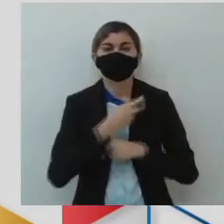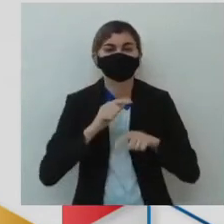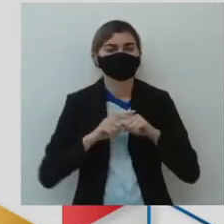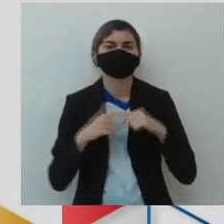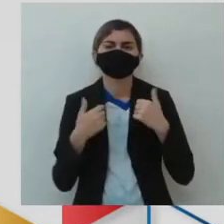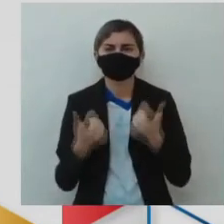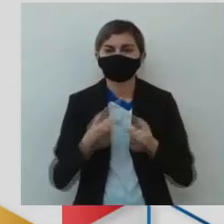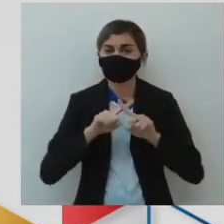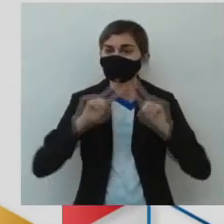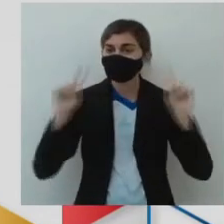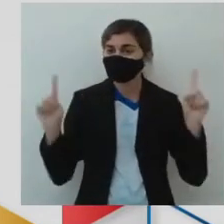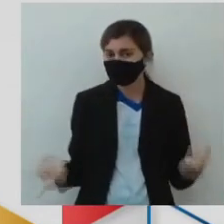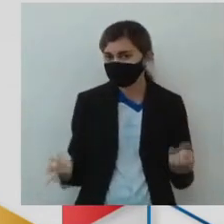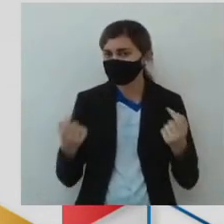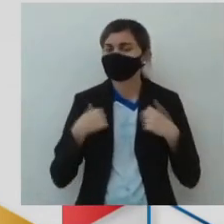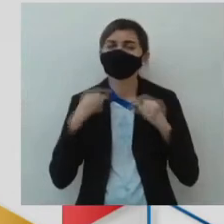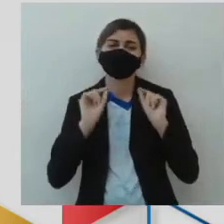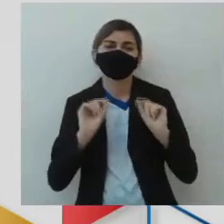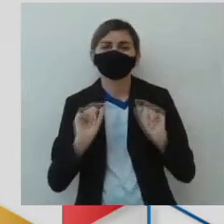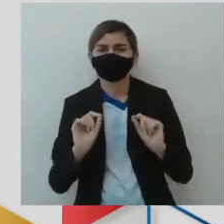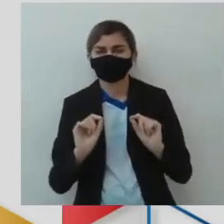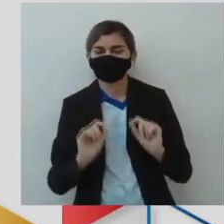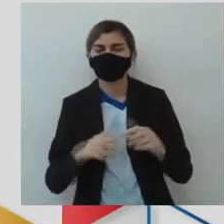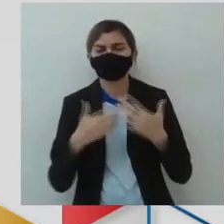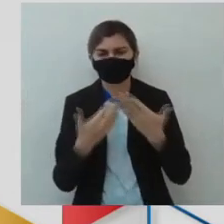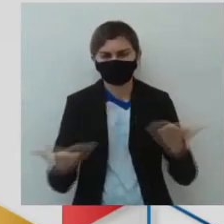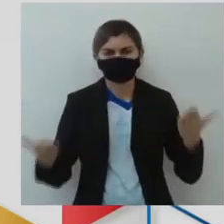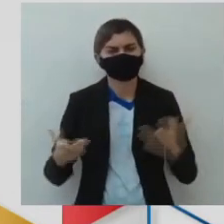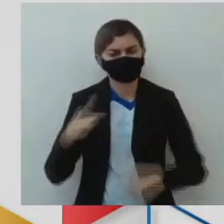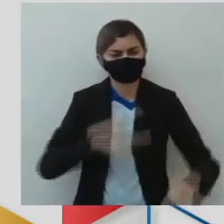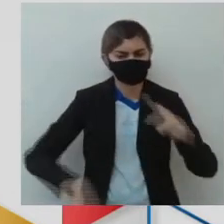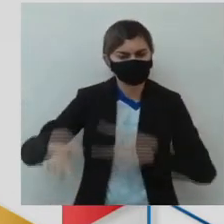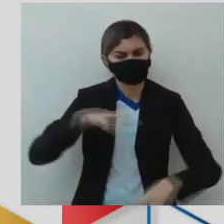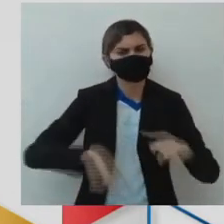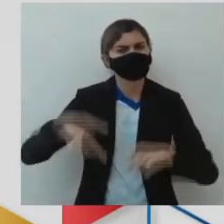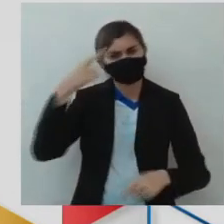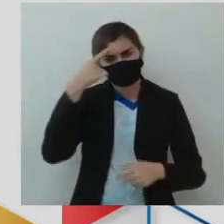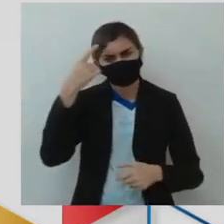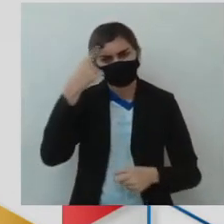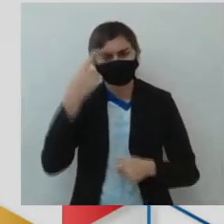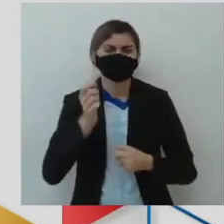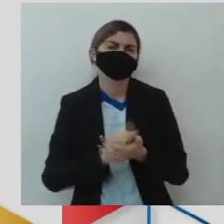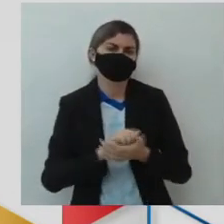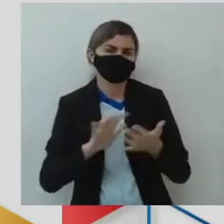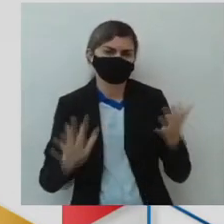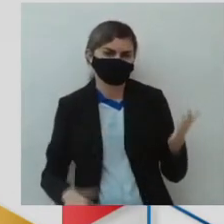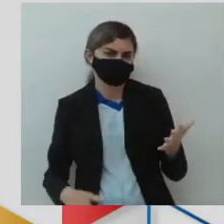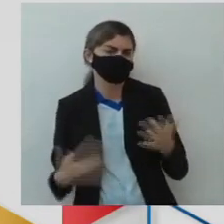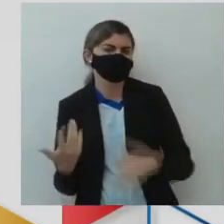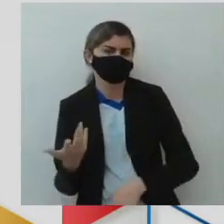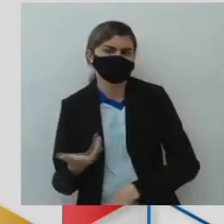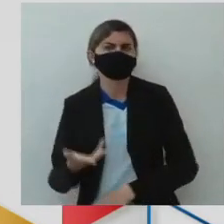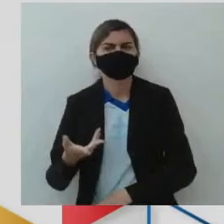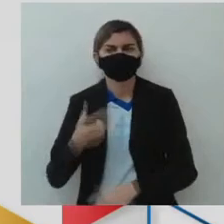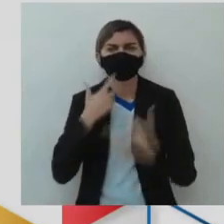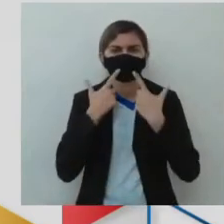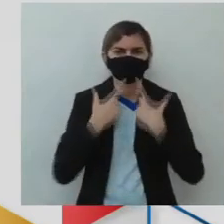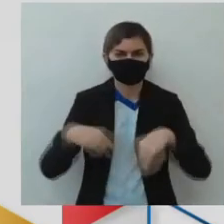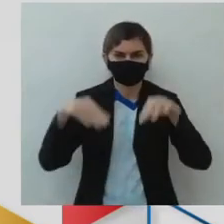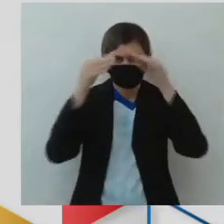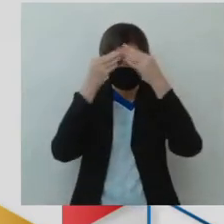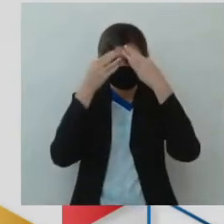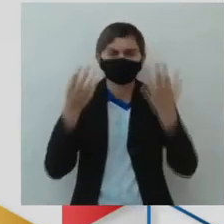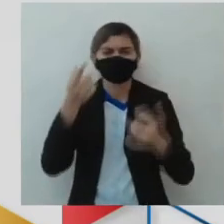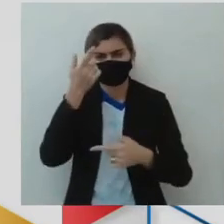mar mais para que isso se torne de um domínio consciente né uma atividade de linguagem